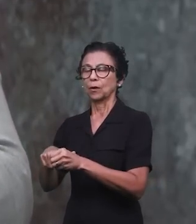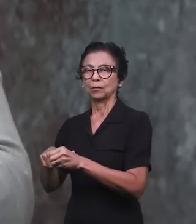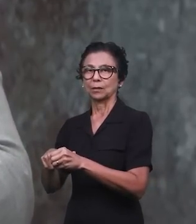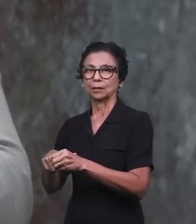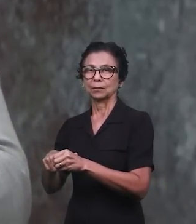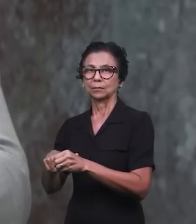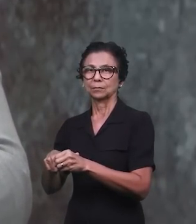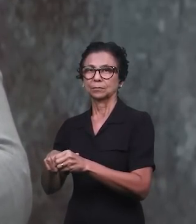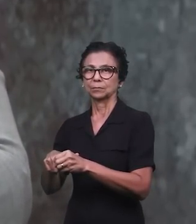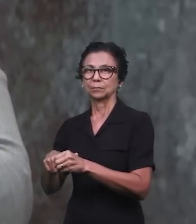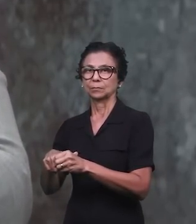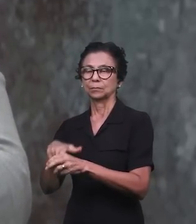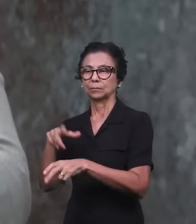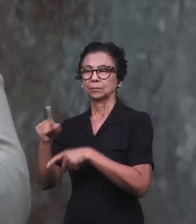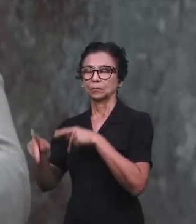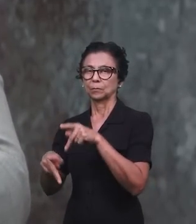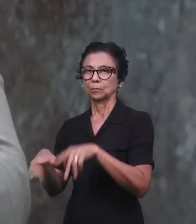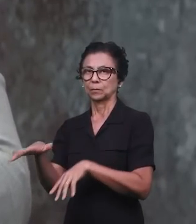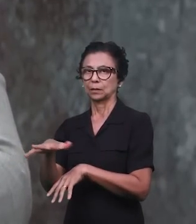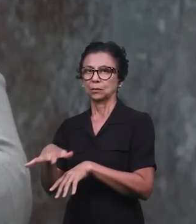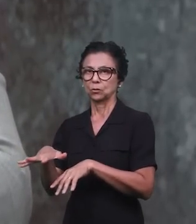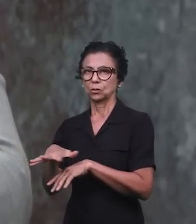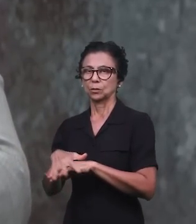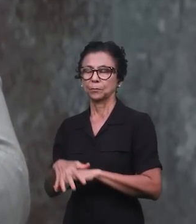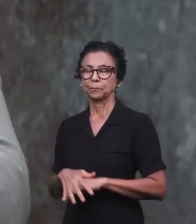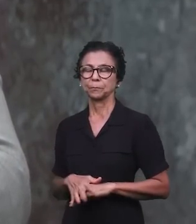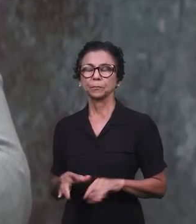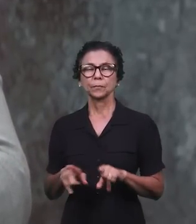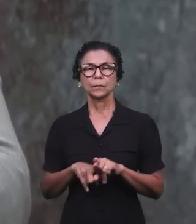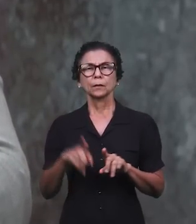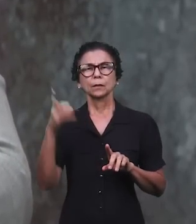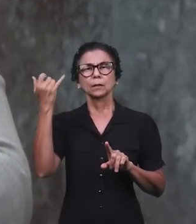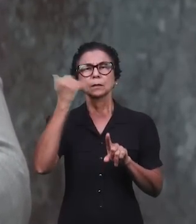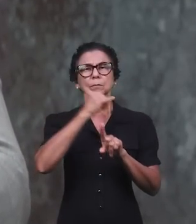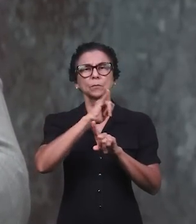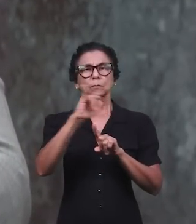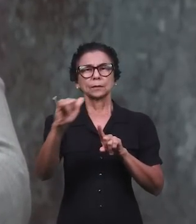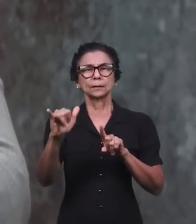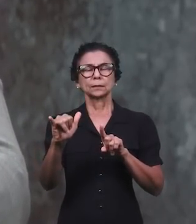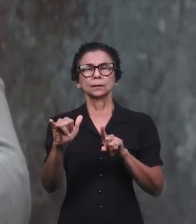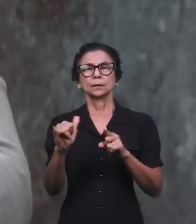muito interessante. As profecias bíblicas para a volta do Senhor